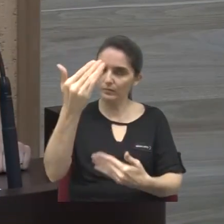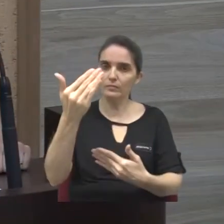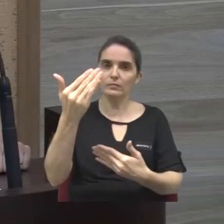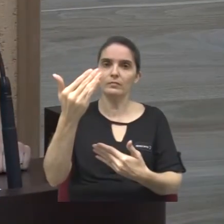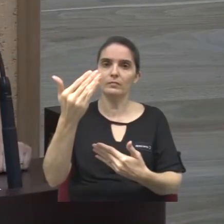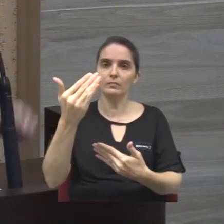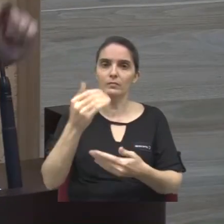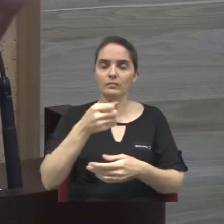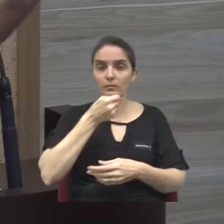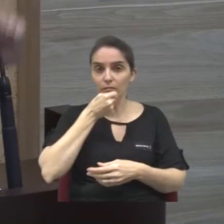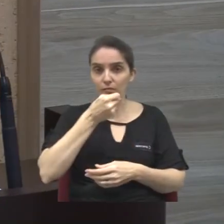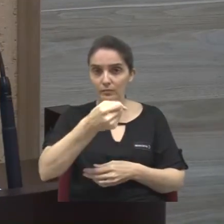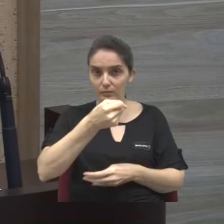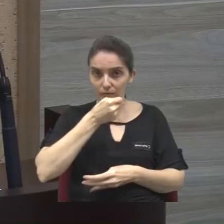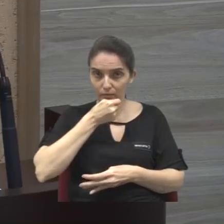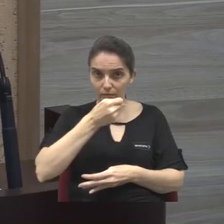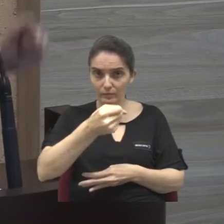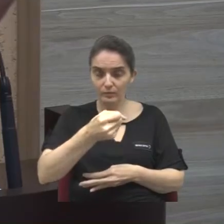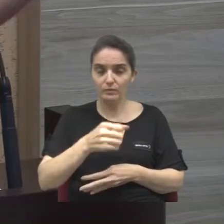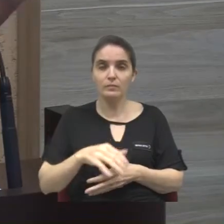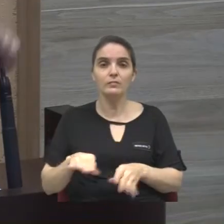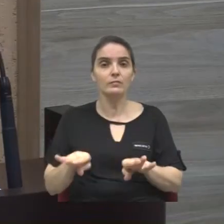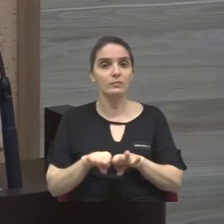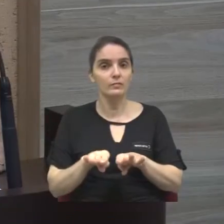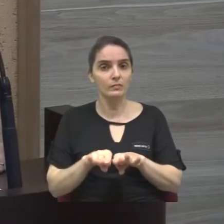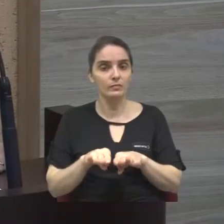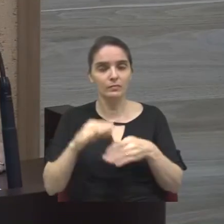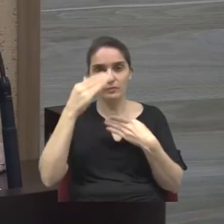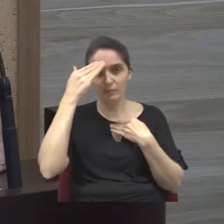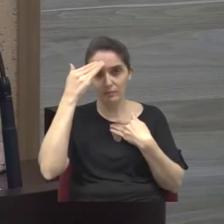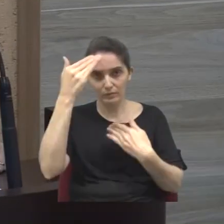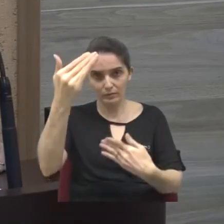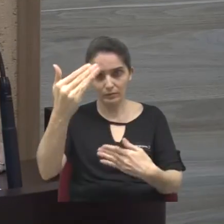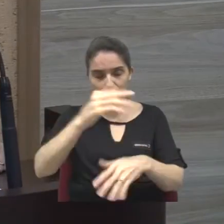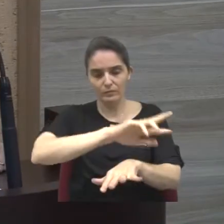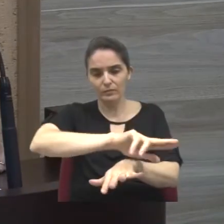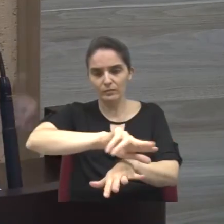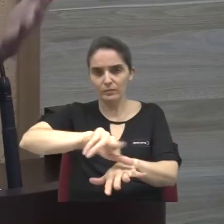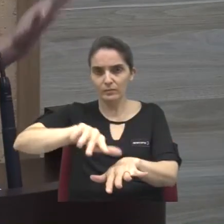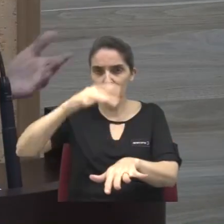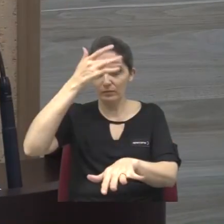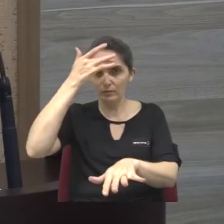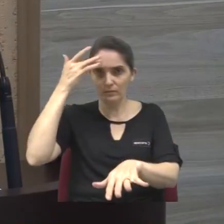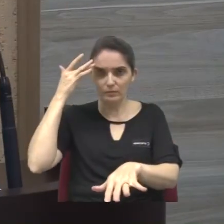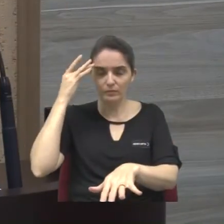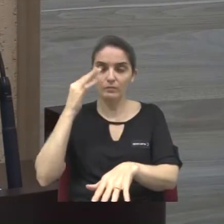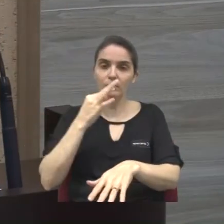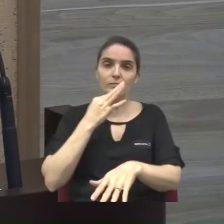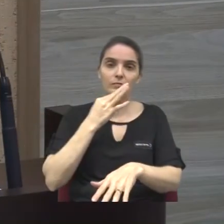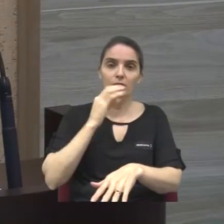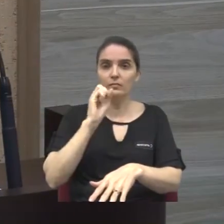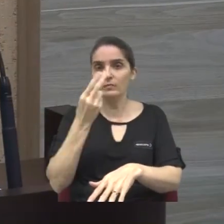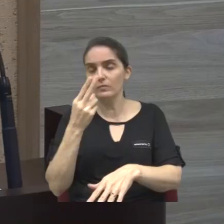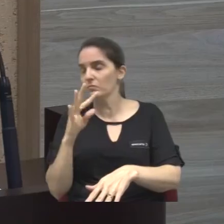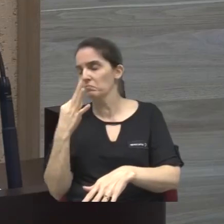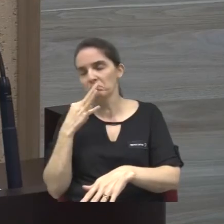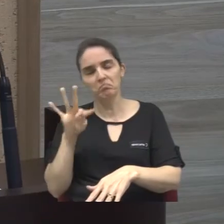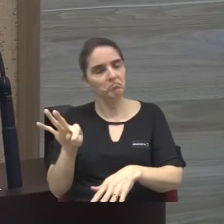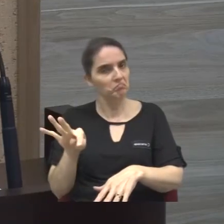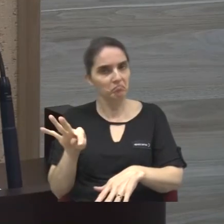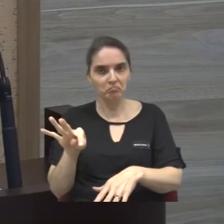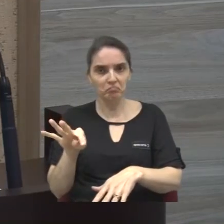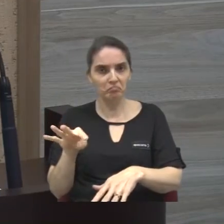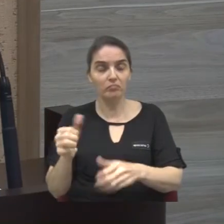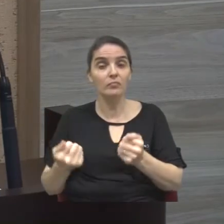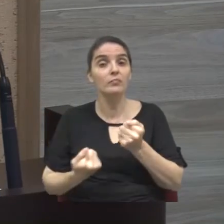imprensa, meu agradecimento às inúmeras pessoas conhecidas e desconhecidas que me oferecem apoio e